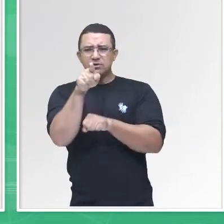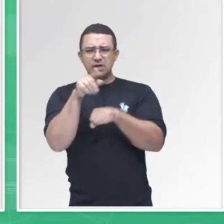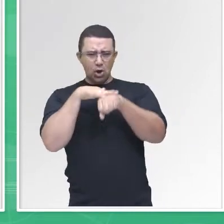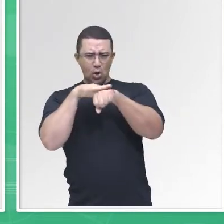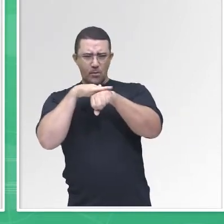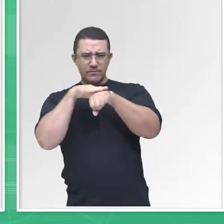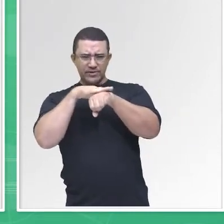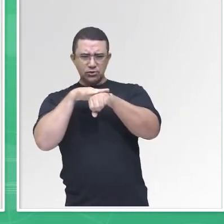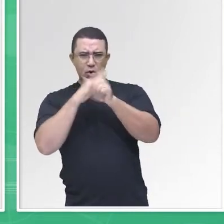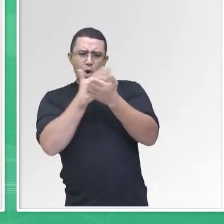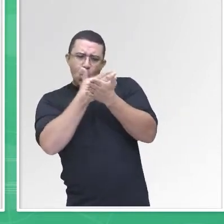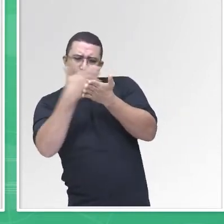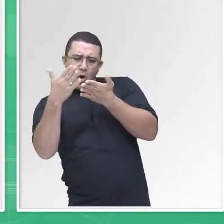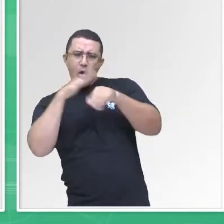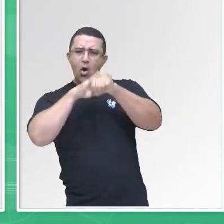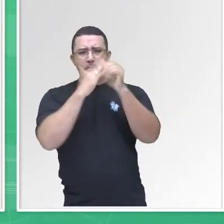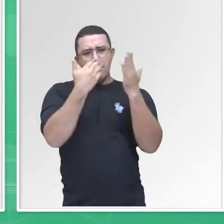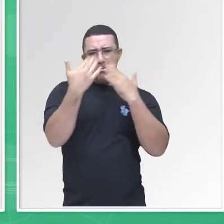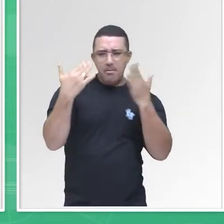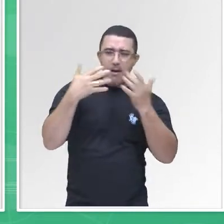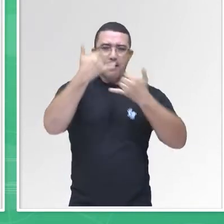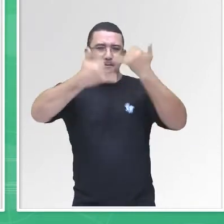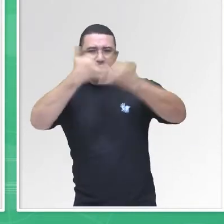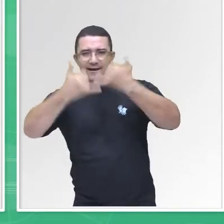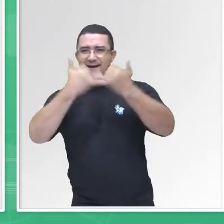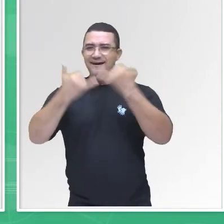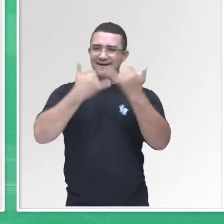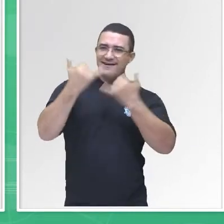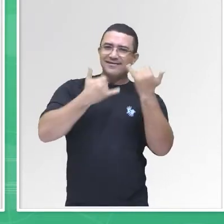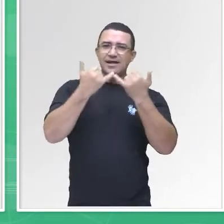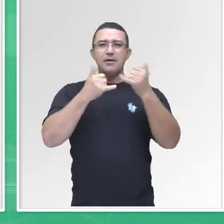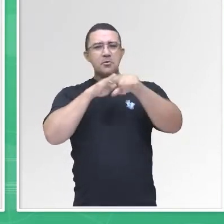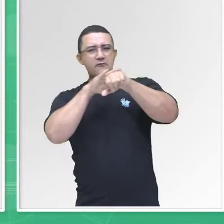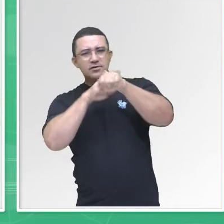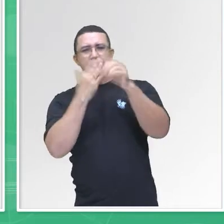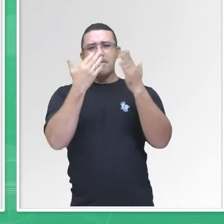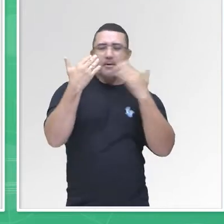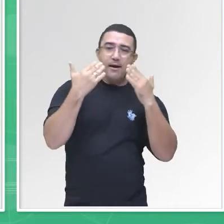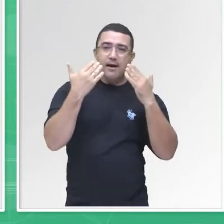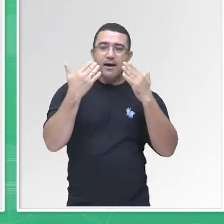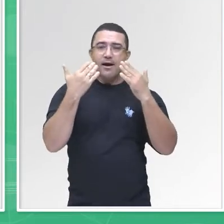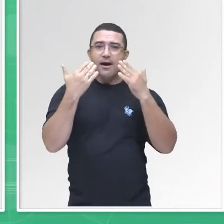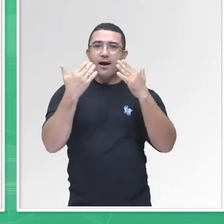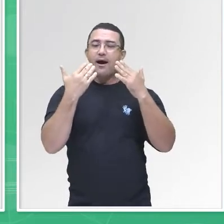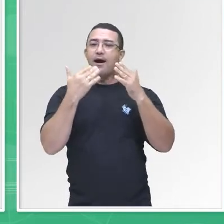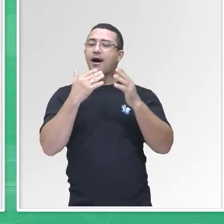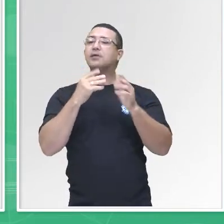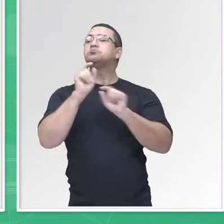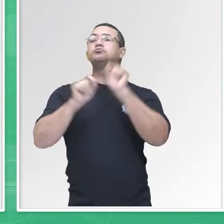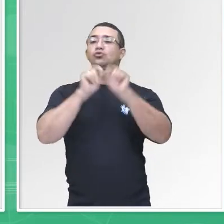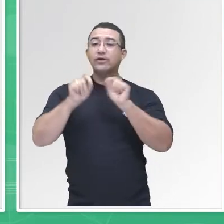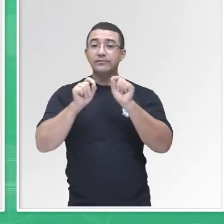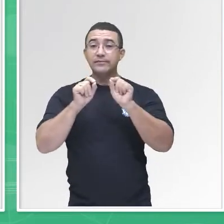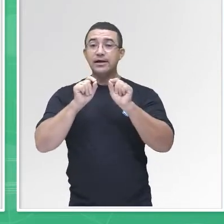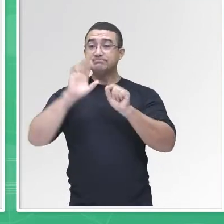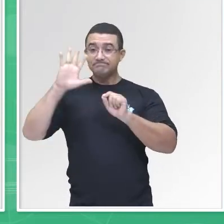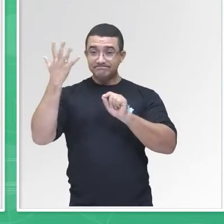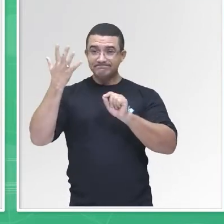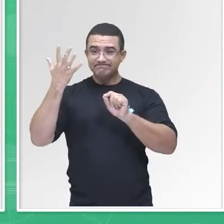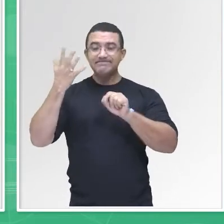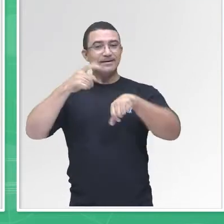com alguém, conversou, brincou e tal, né? Bateu aquele papo. Aí chega o momento agora de quê?